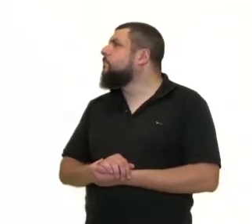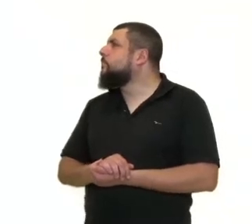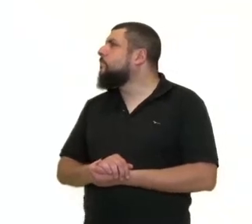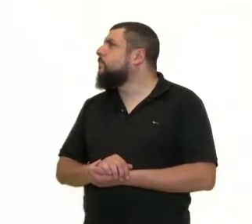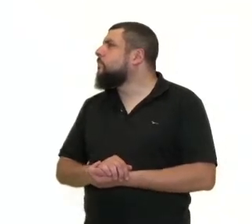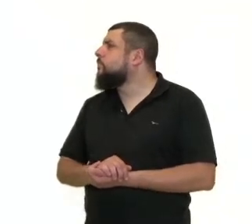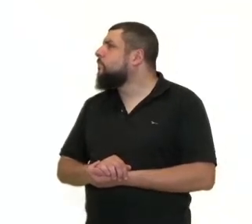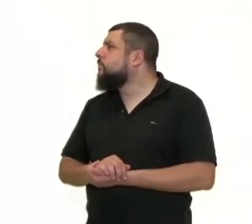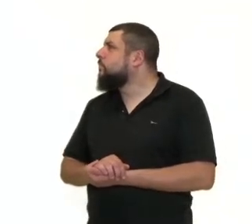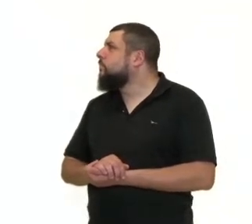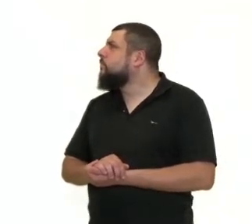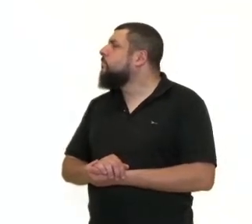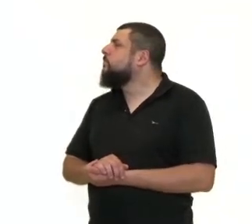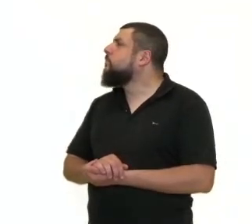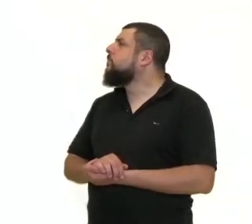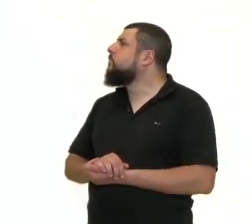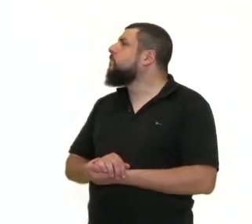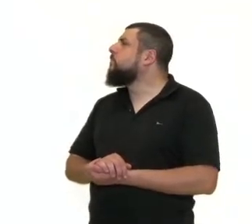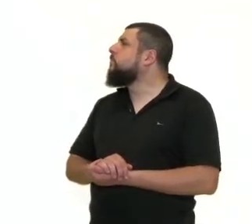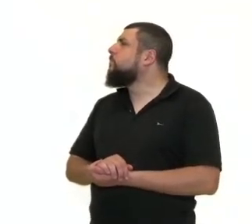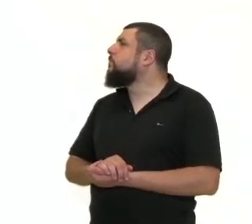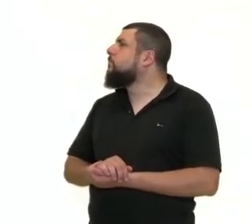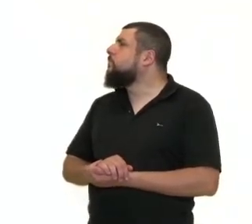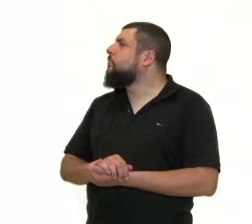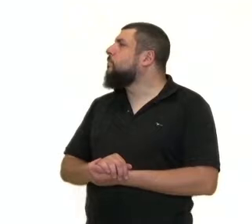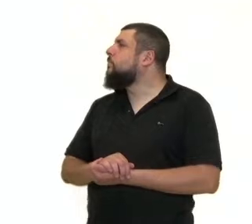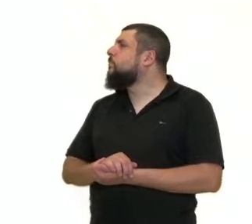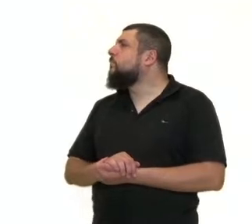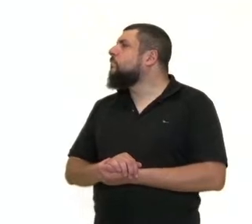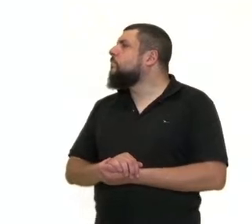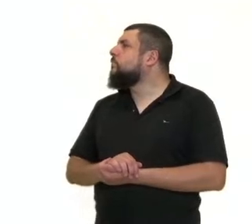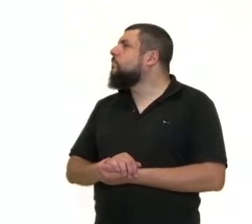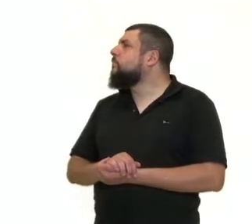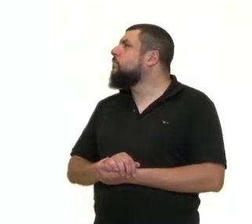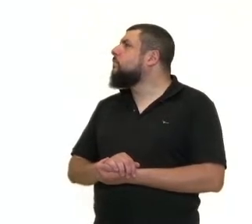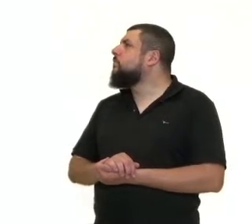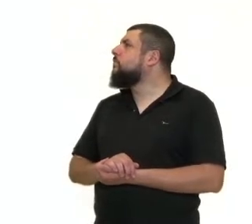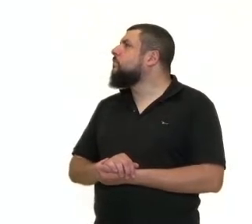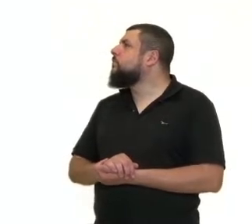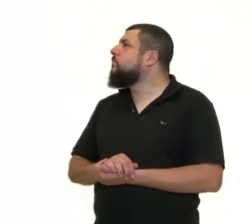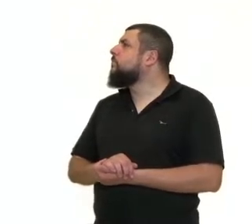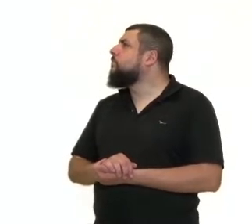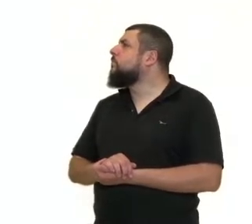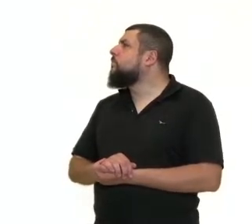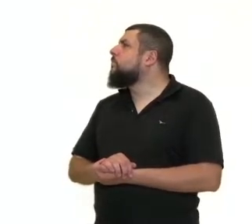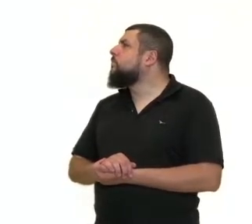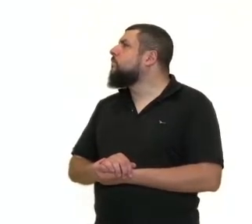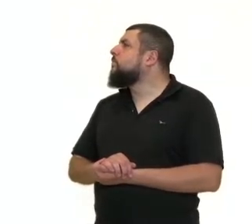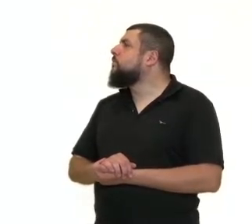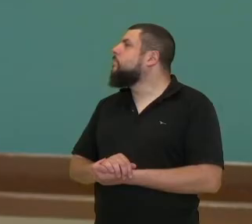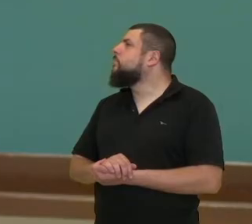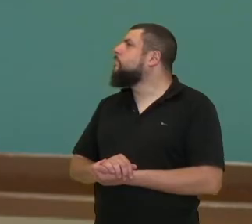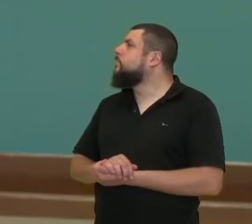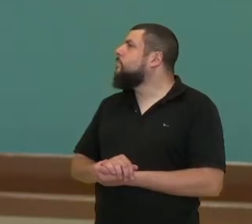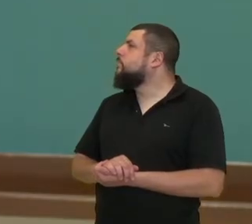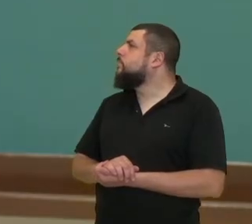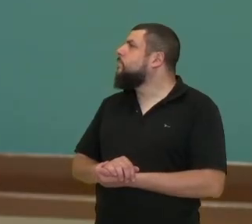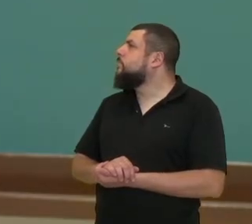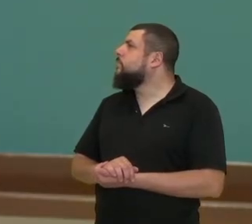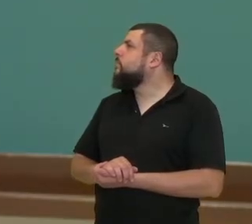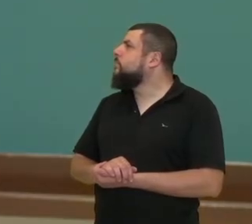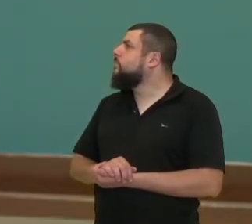o respeito às liberdades constitucionais, tendo em vista que a resolução não modula, mas